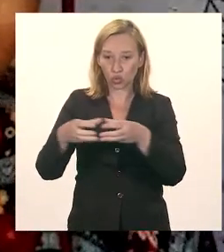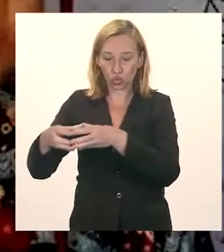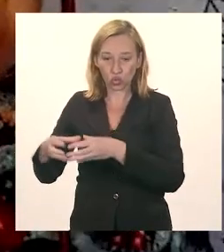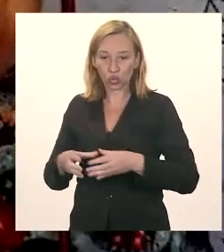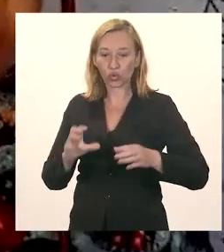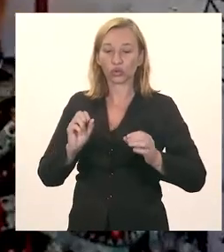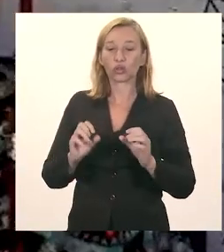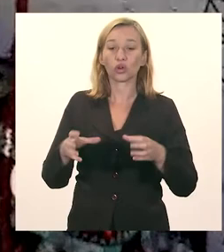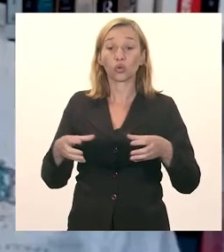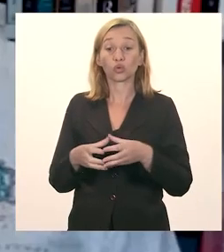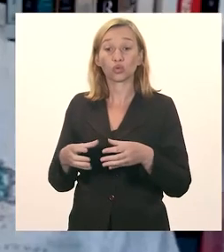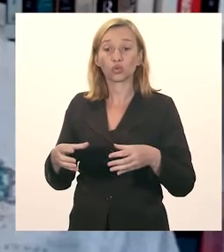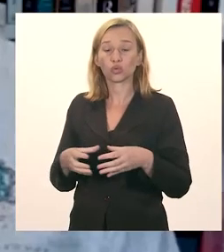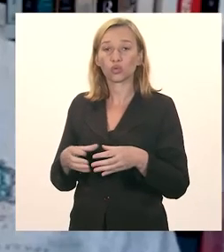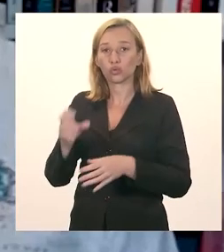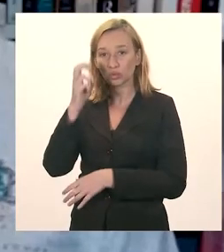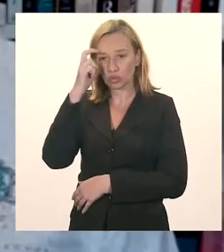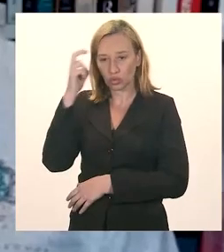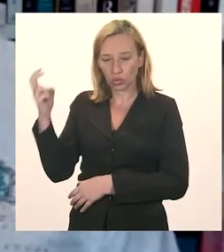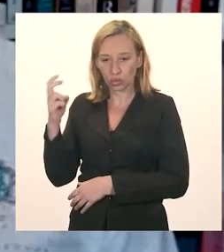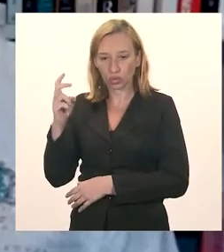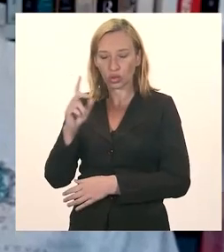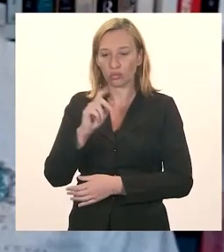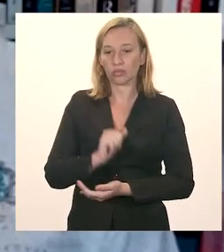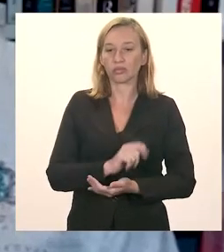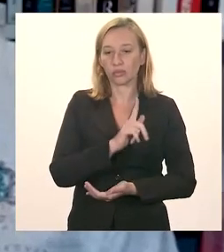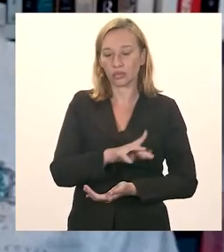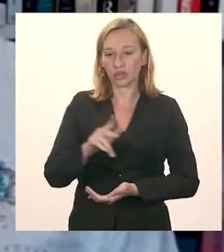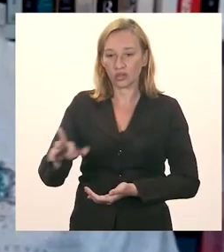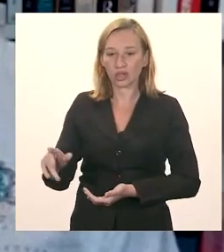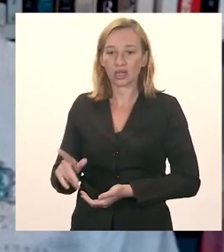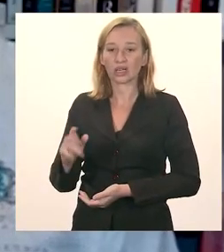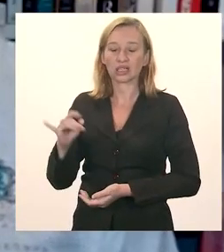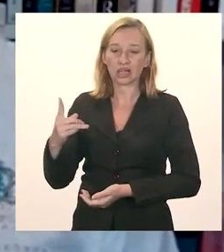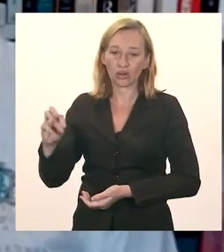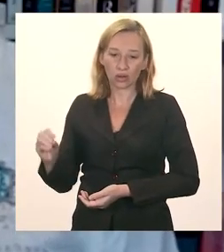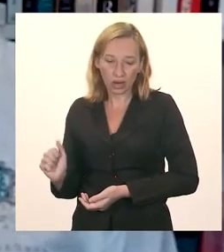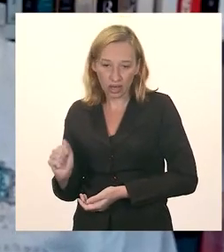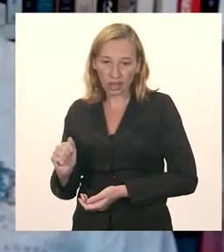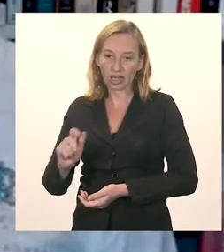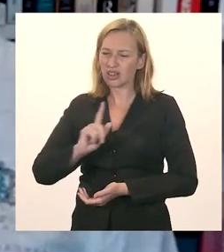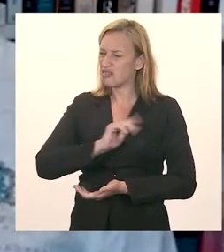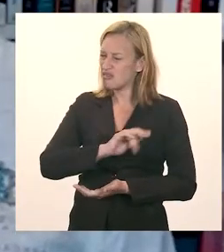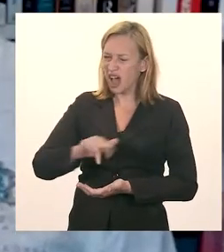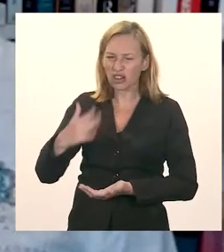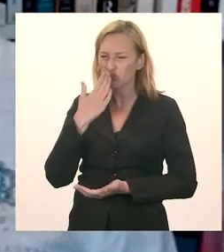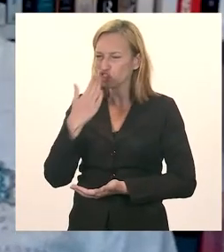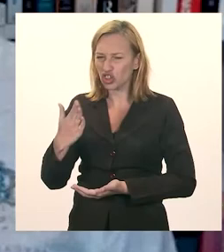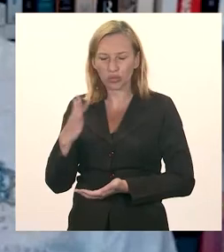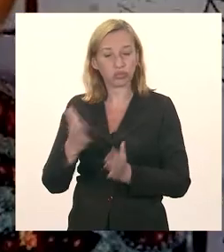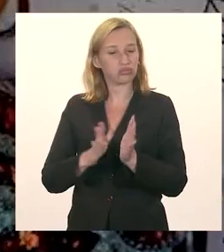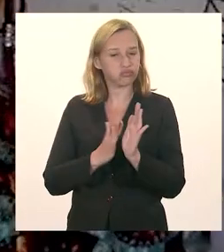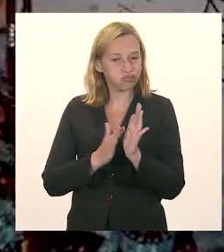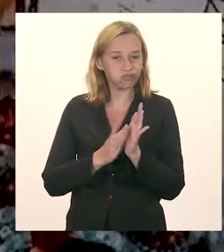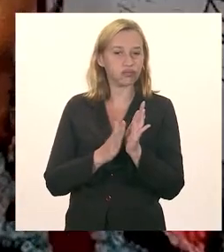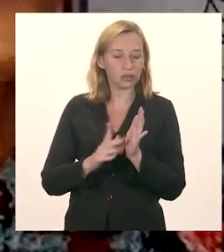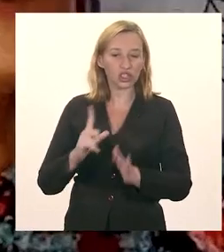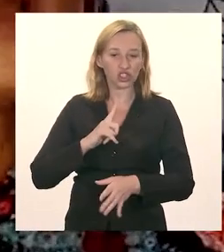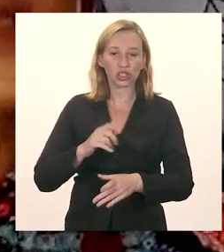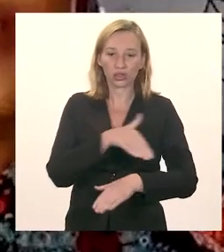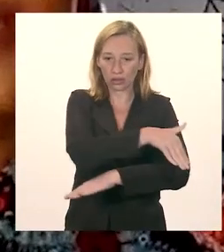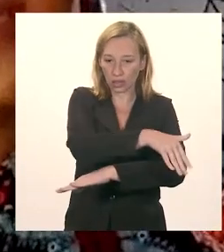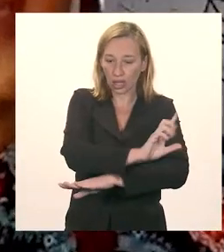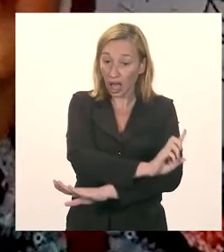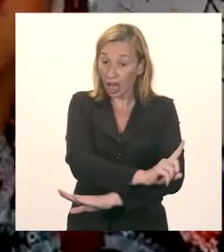grupos de cultura popular. Cacubi, São Gonçalo, Samba de Pareia, as Talheiras.